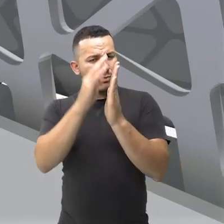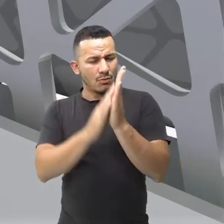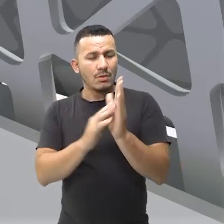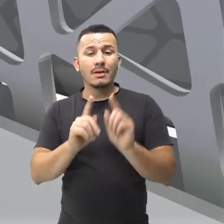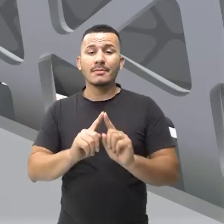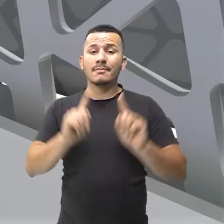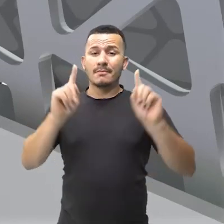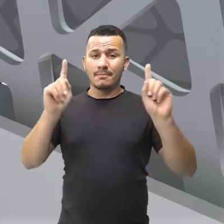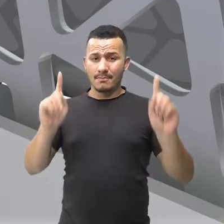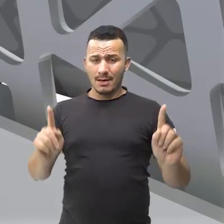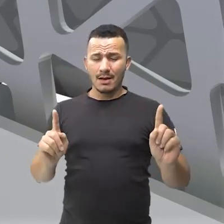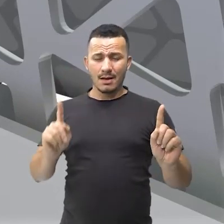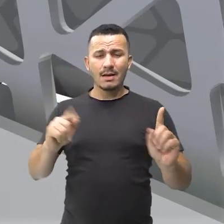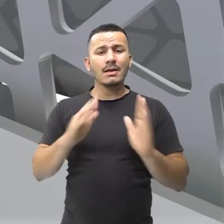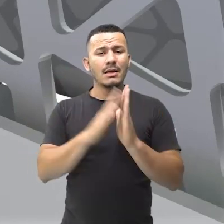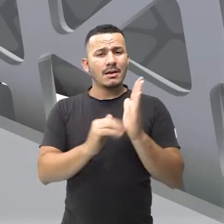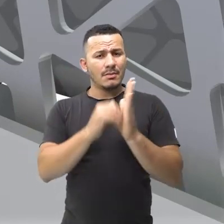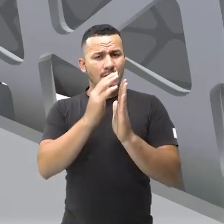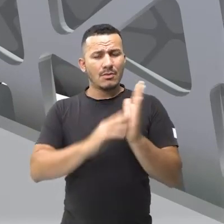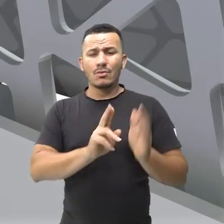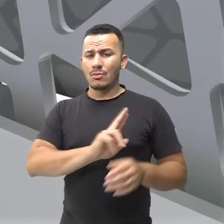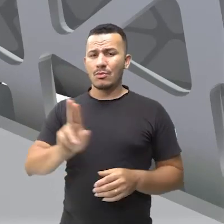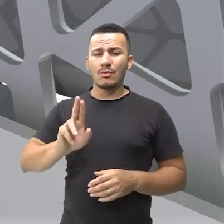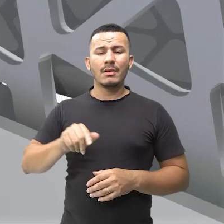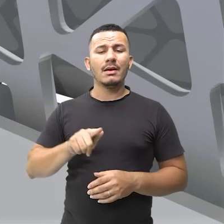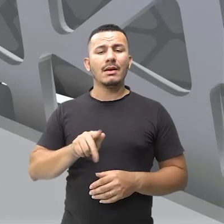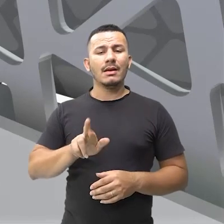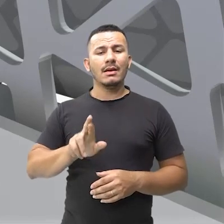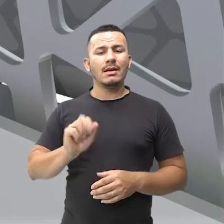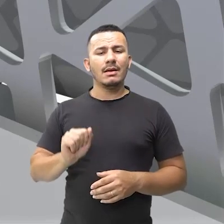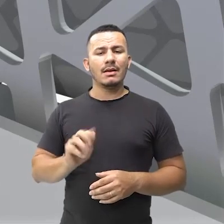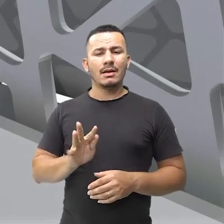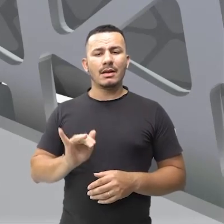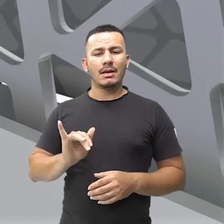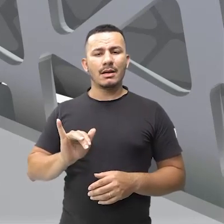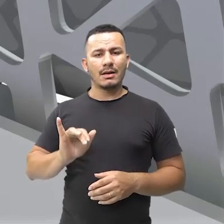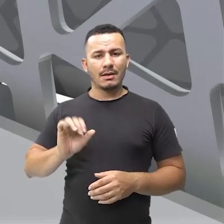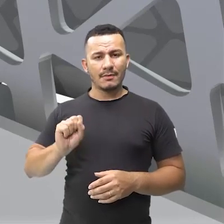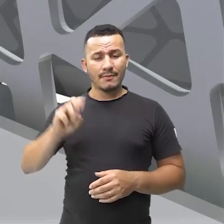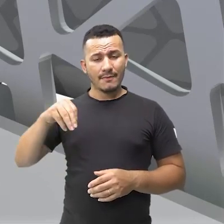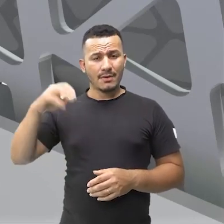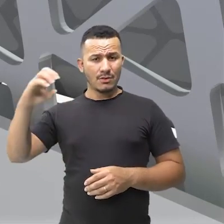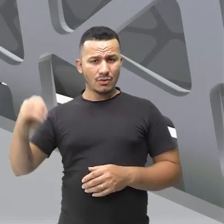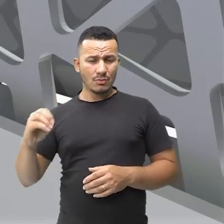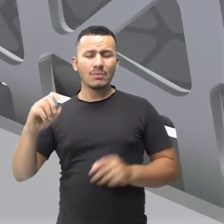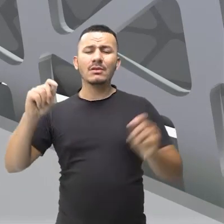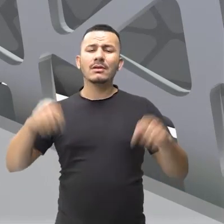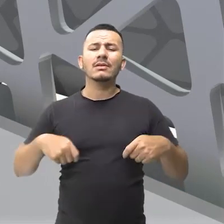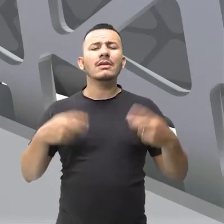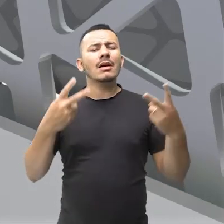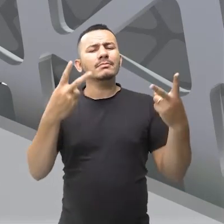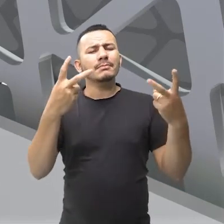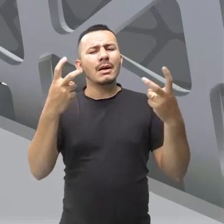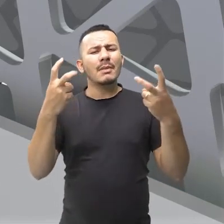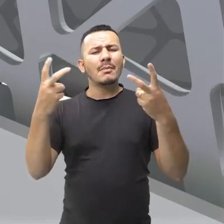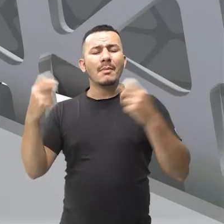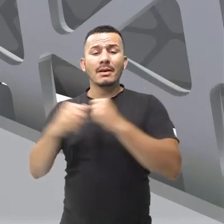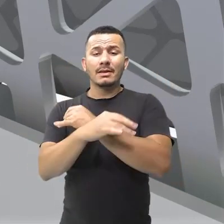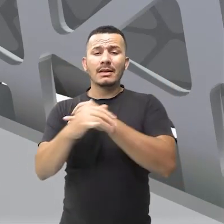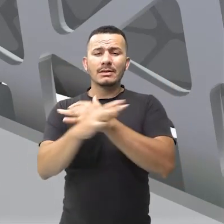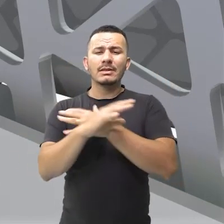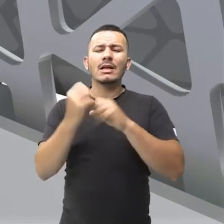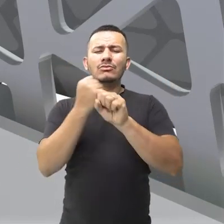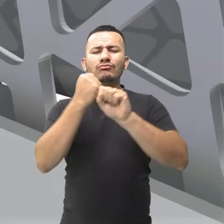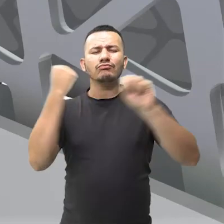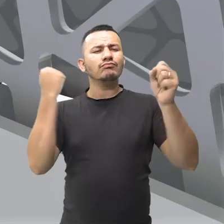essas pinturas é chamada grafismo, que você pode observar nas grandes